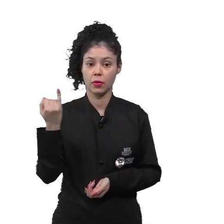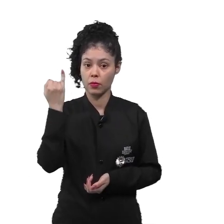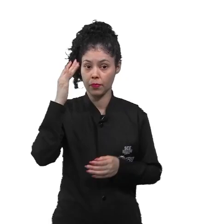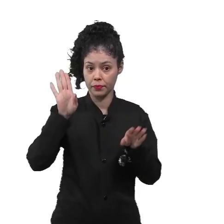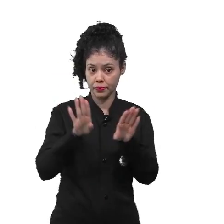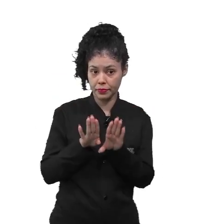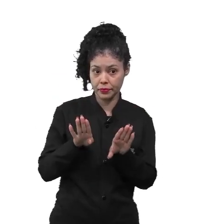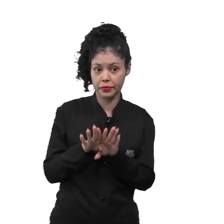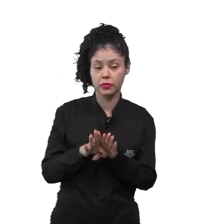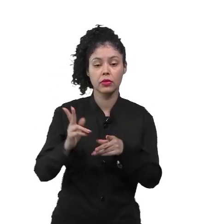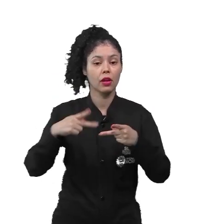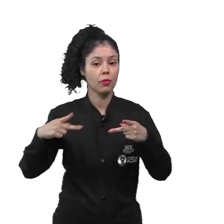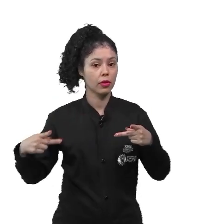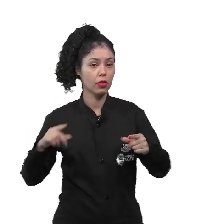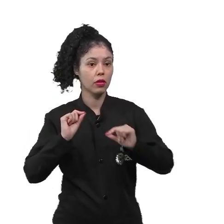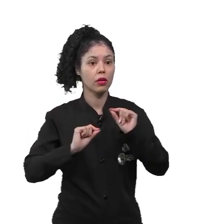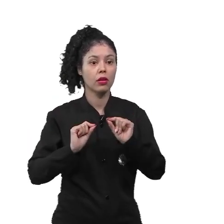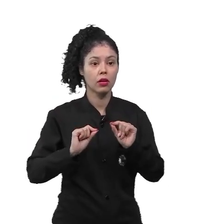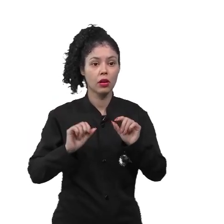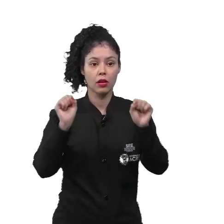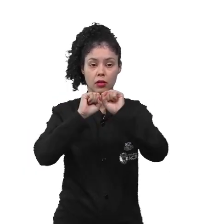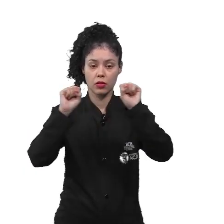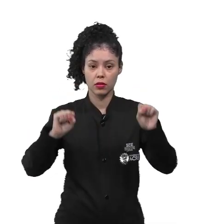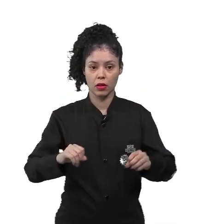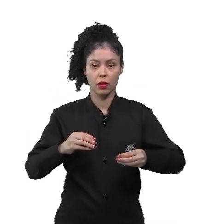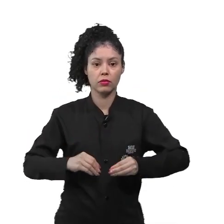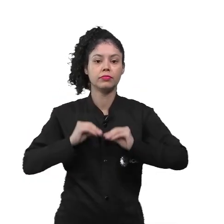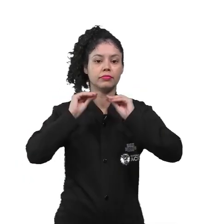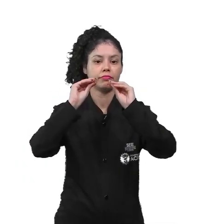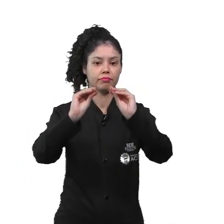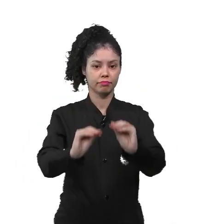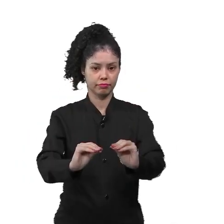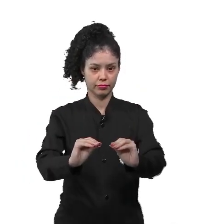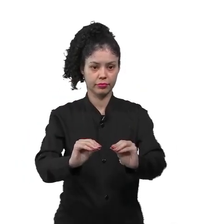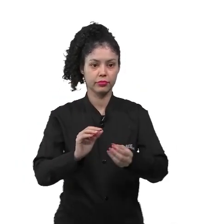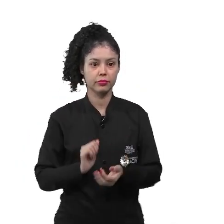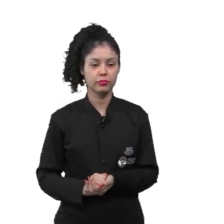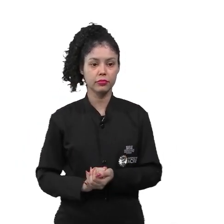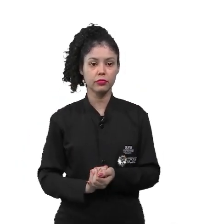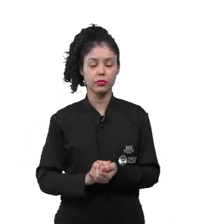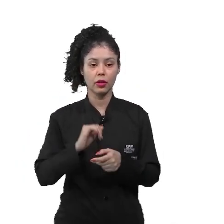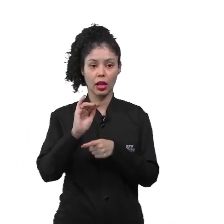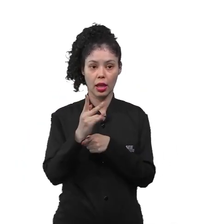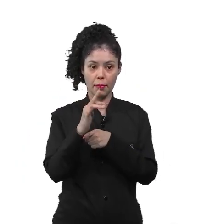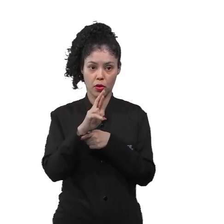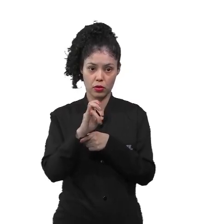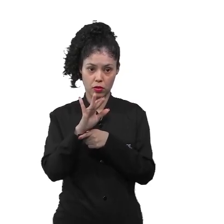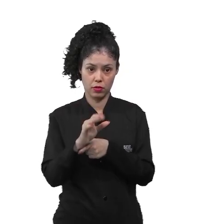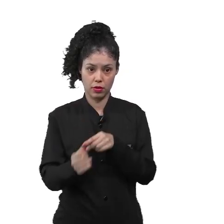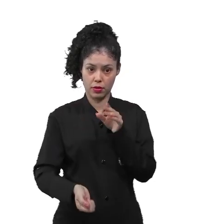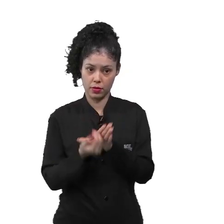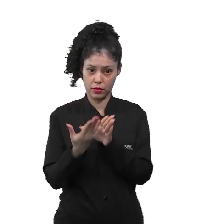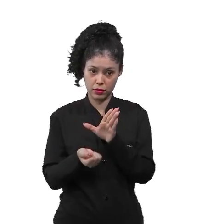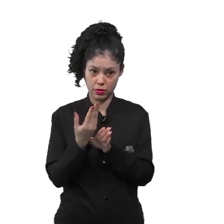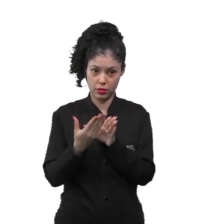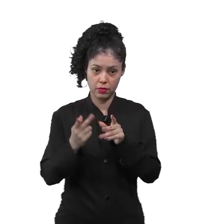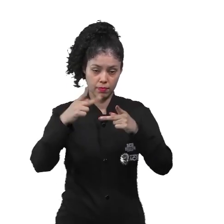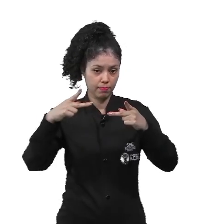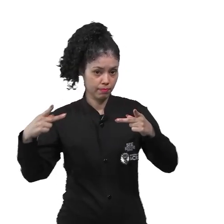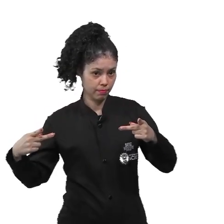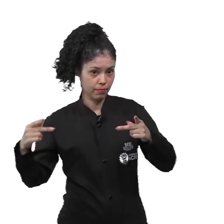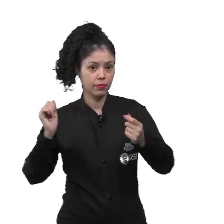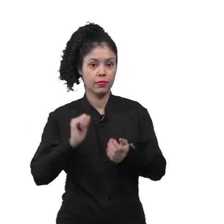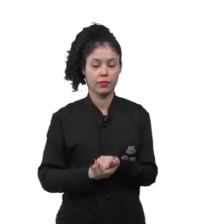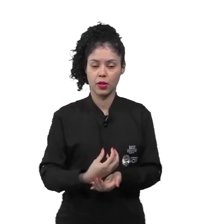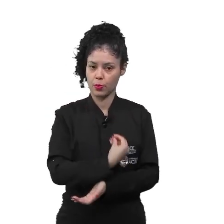importante ali das proteínas é o sistema de transporte, né? Então, a hemoglobina vai ser essa proteína que